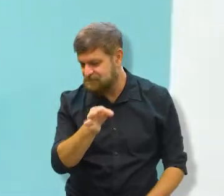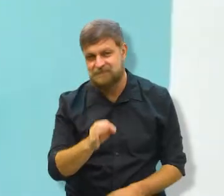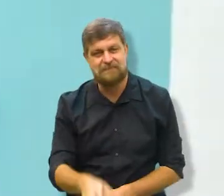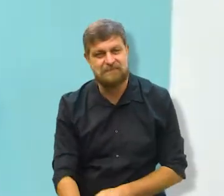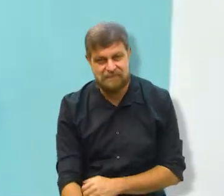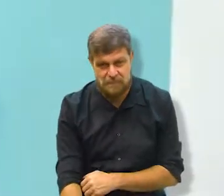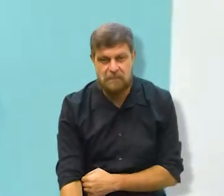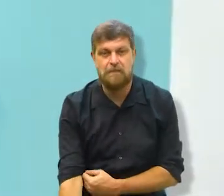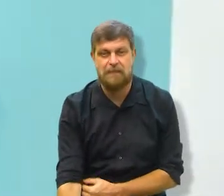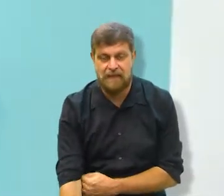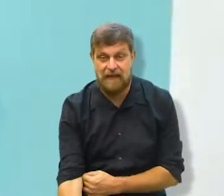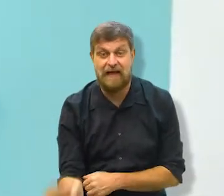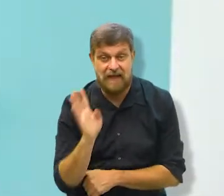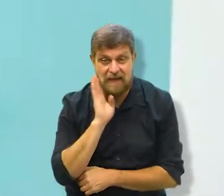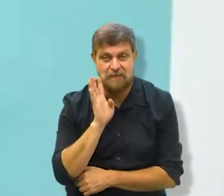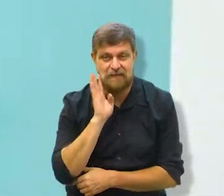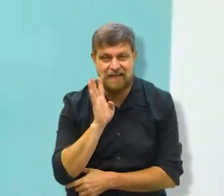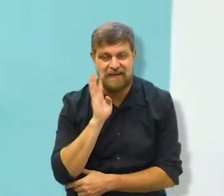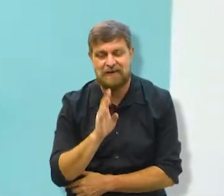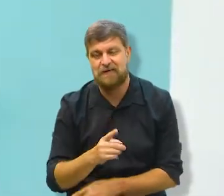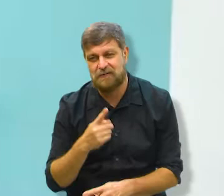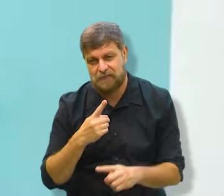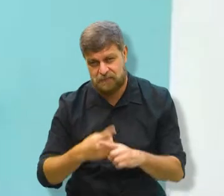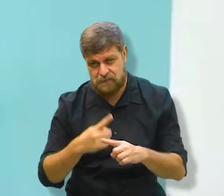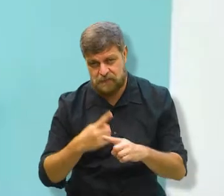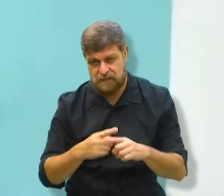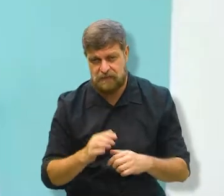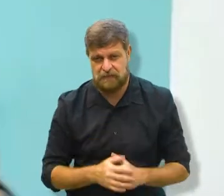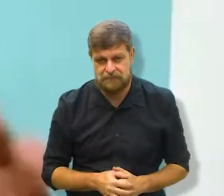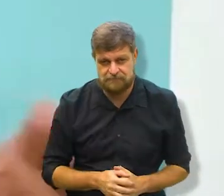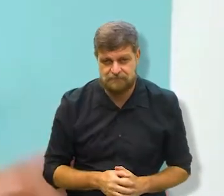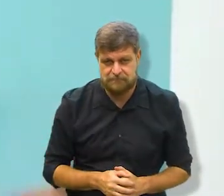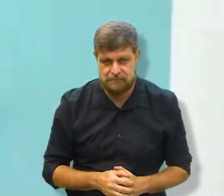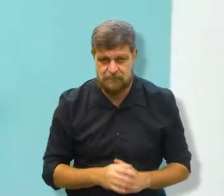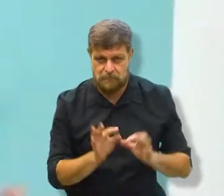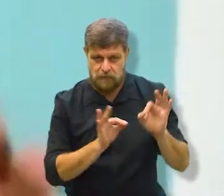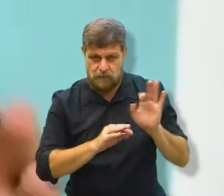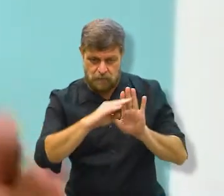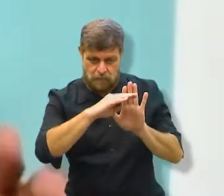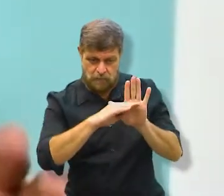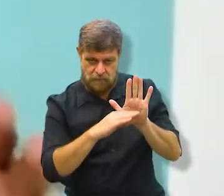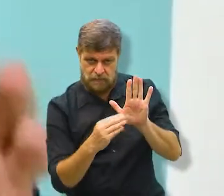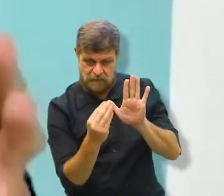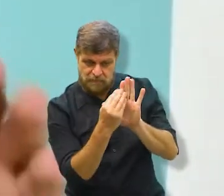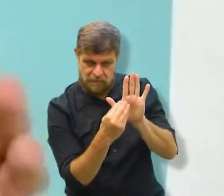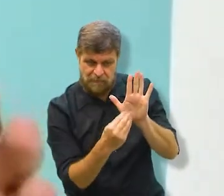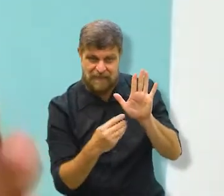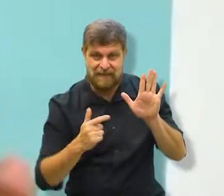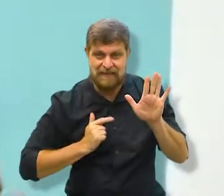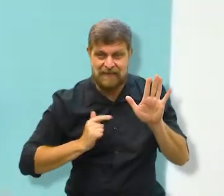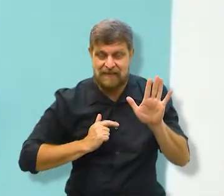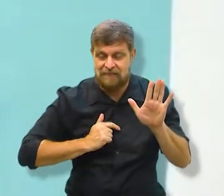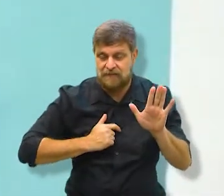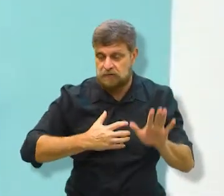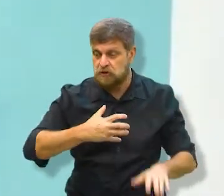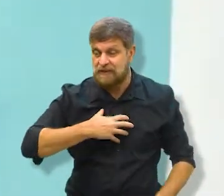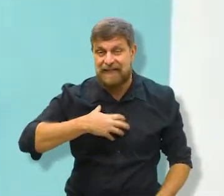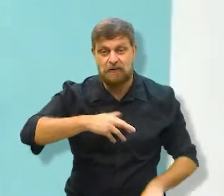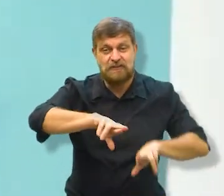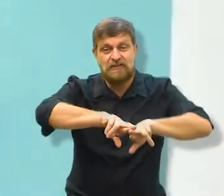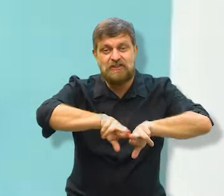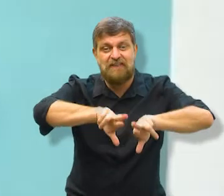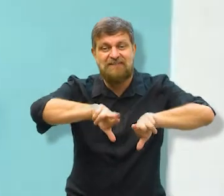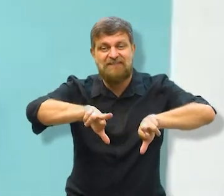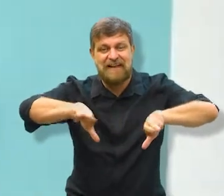Exatamente. E isso é muito bacana, porque nesse projeto a gente teve uma diversidade muito legal,